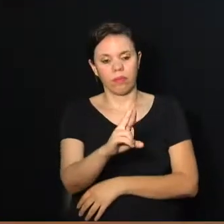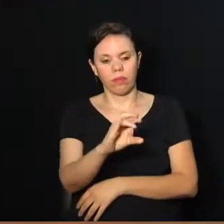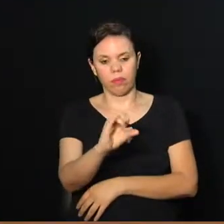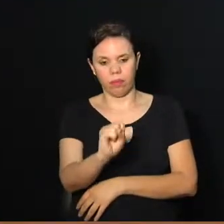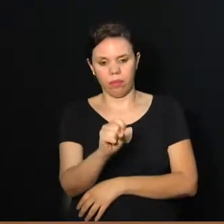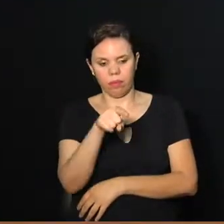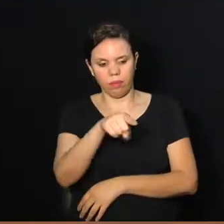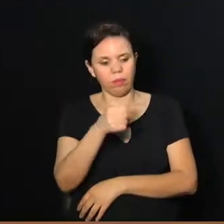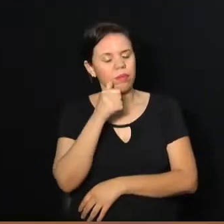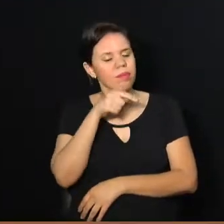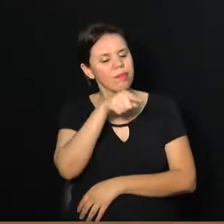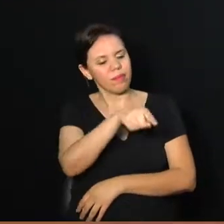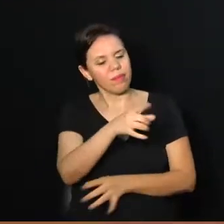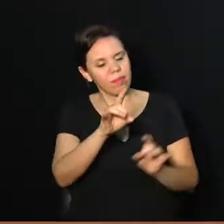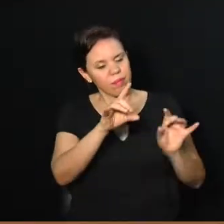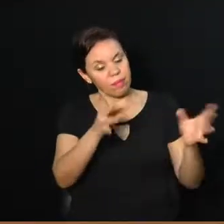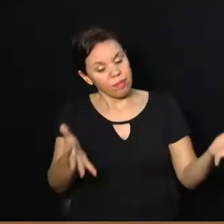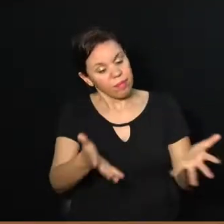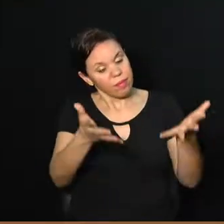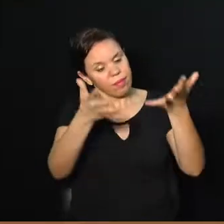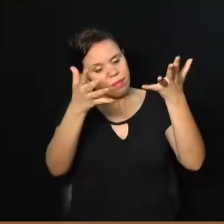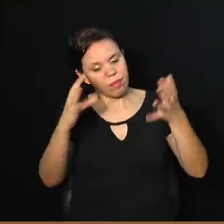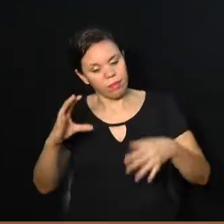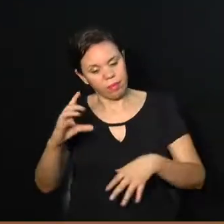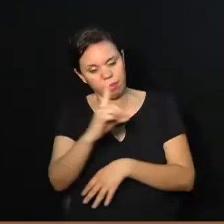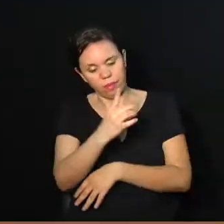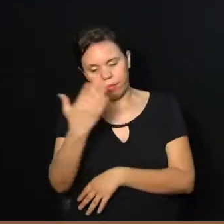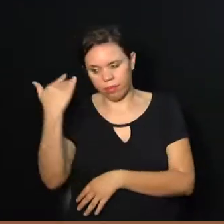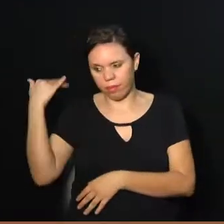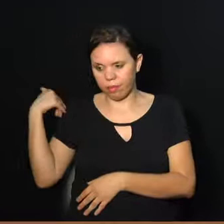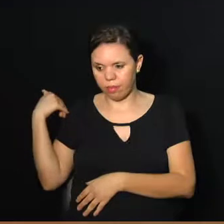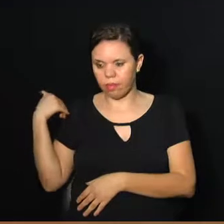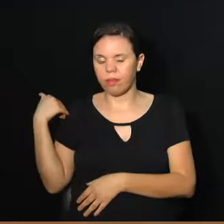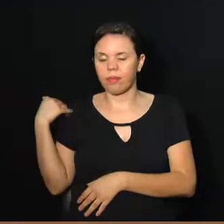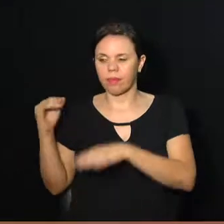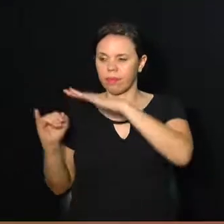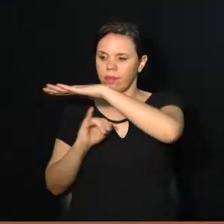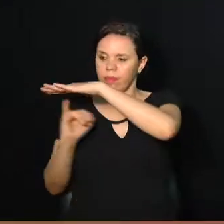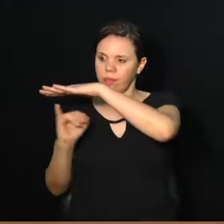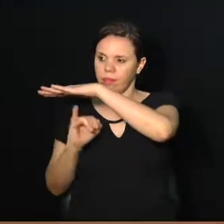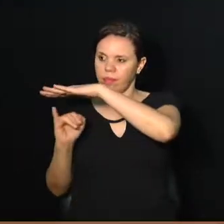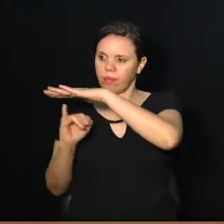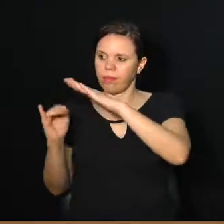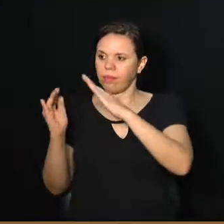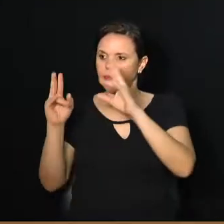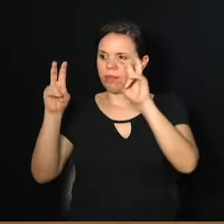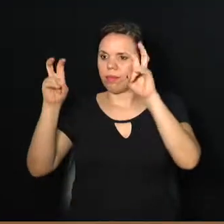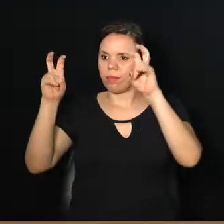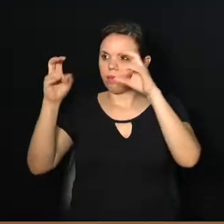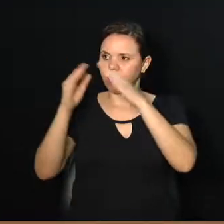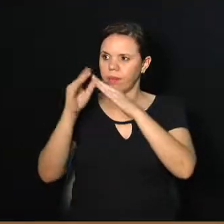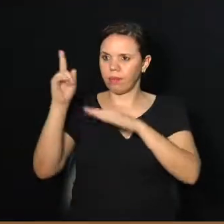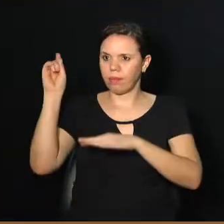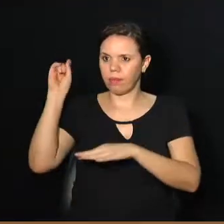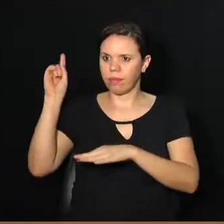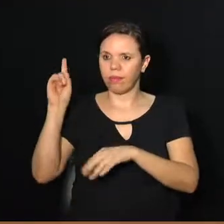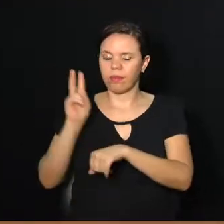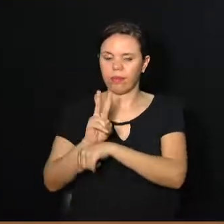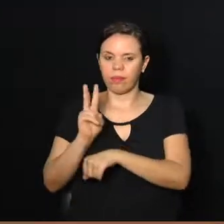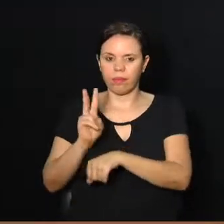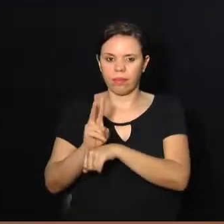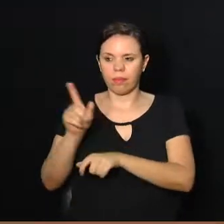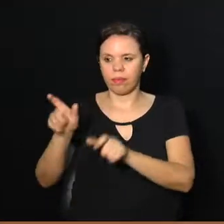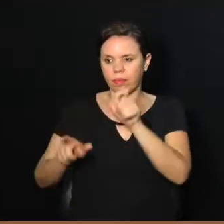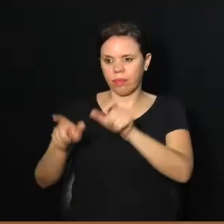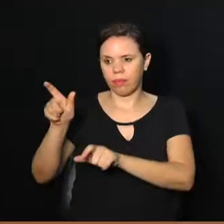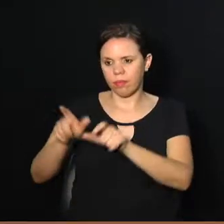Cris, ela coordenava, né, Cris, a questão da Fundação Casa? Na verdade, eu trabalho ainda na fundação. Mas na